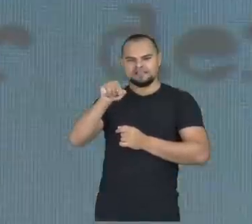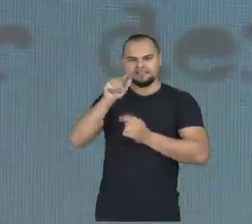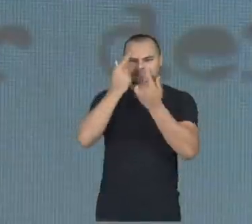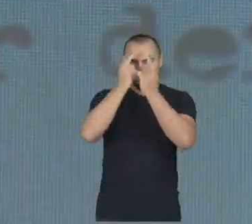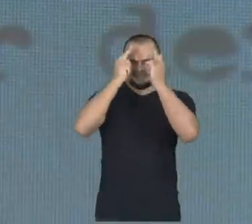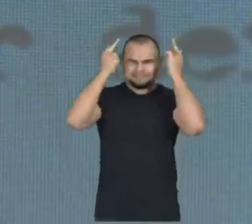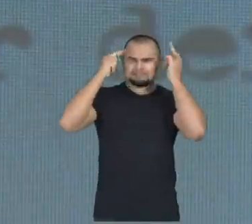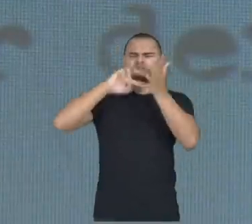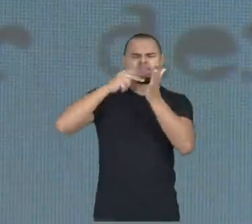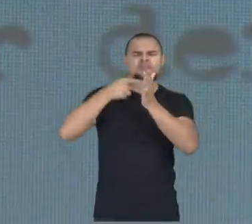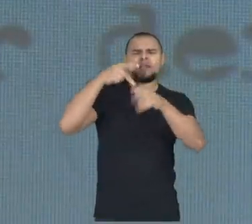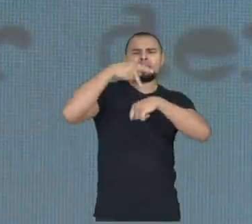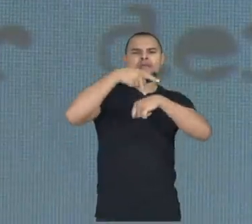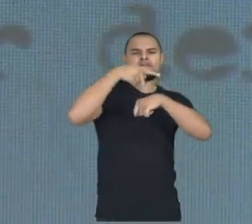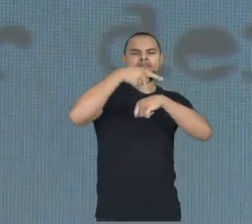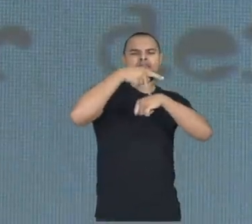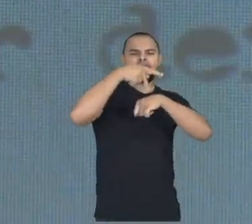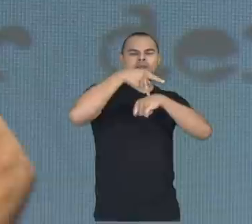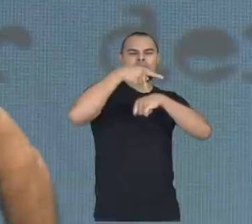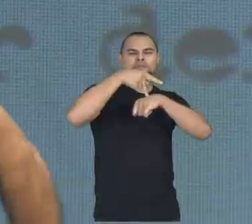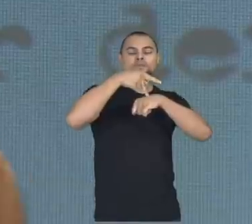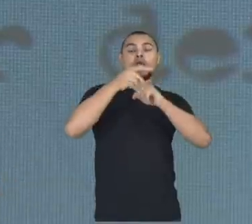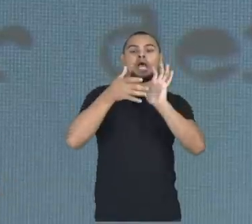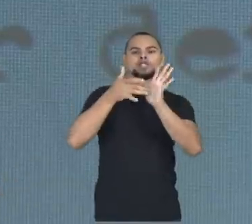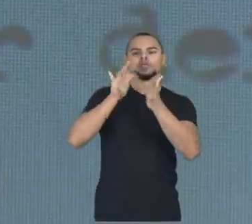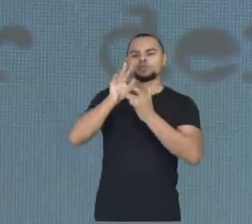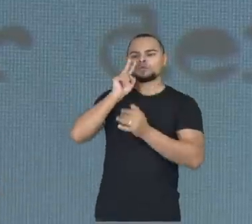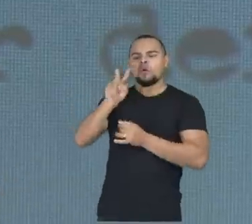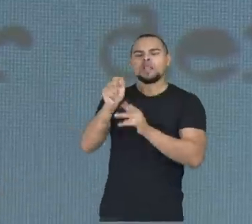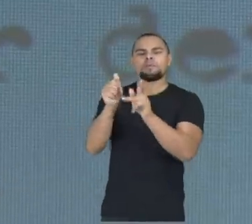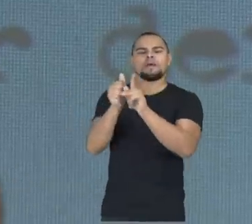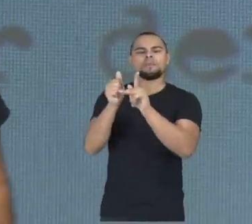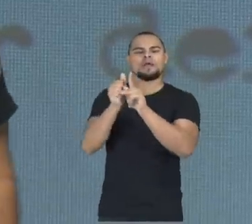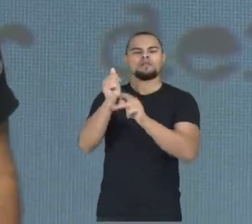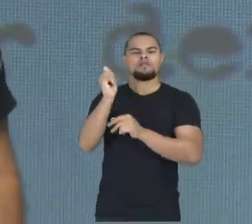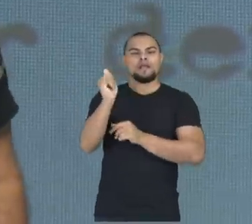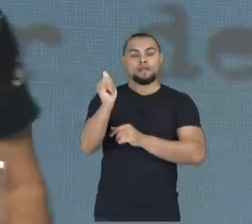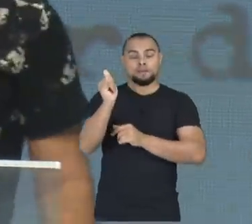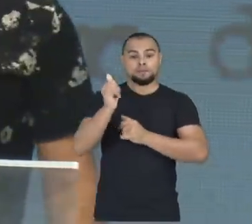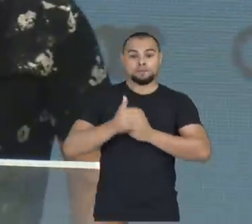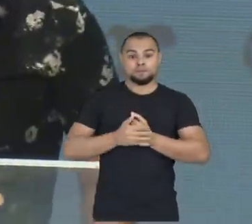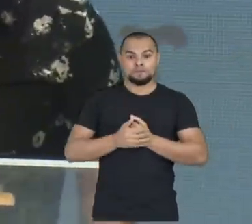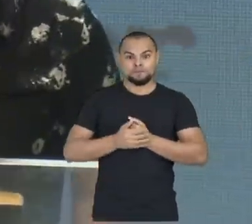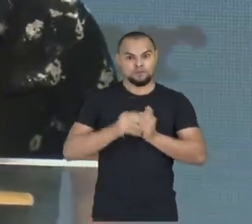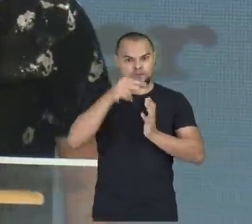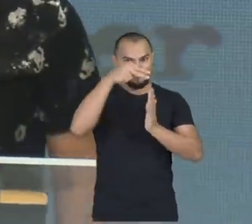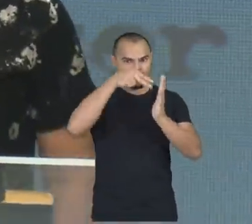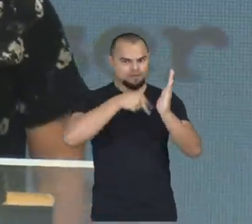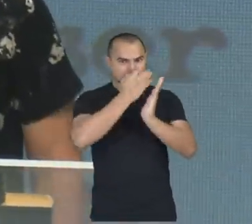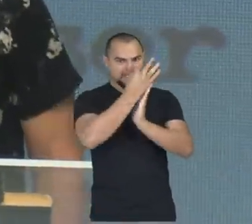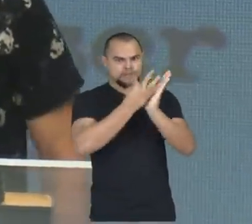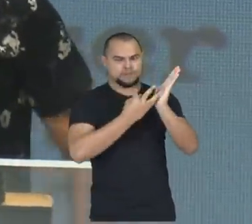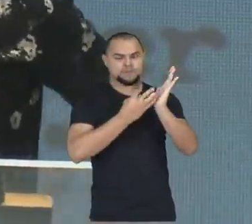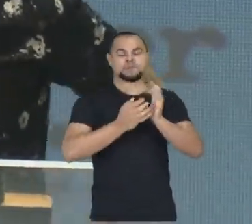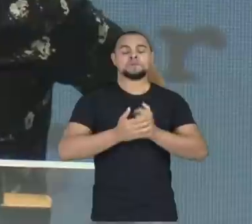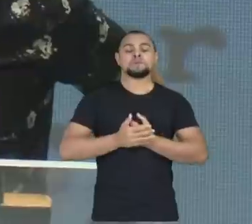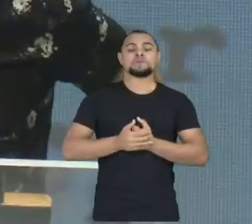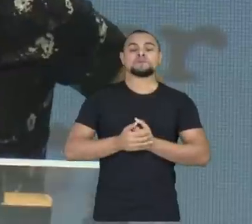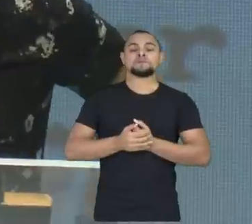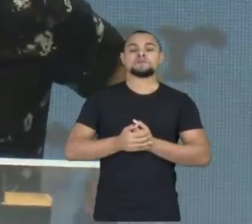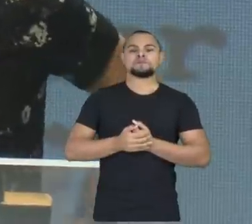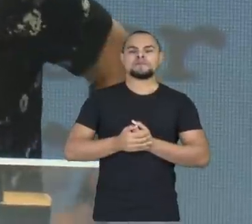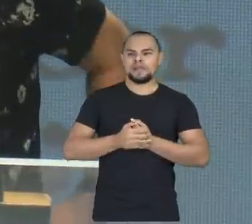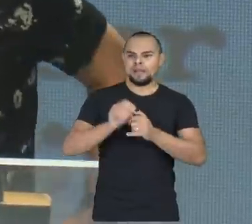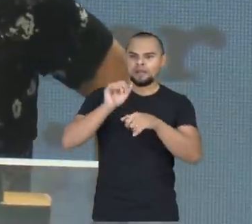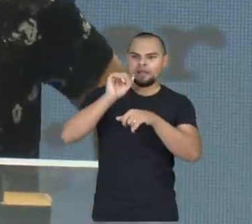Pedra. Jesus olha para Pedro e diz o seguinte, vamos ler comigo. Bora, gente, para de